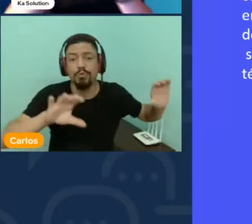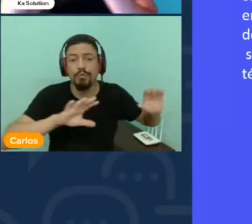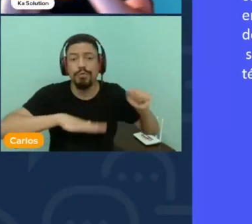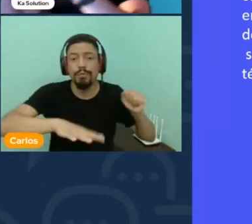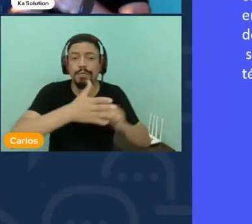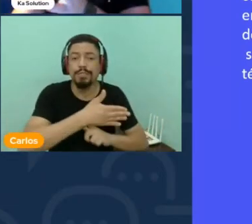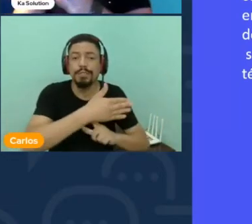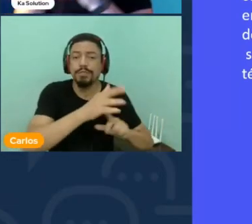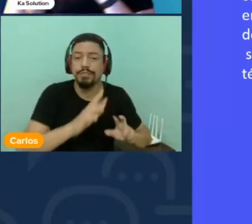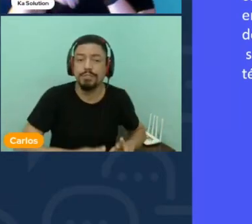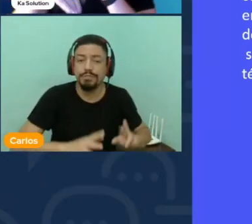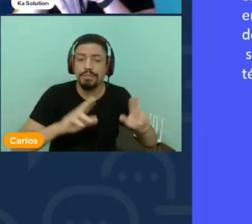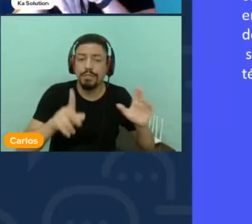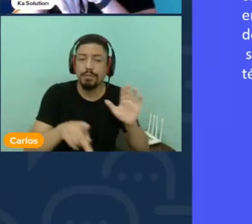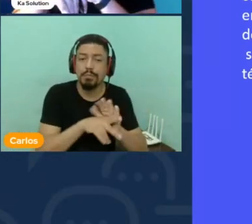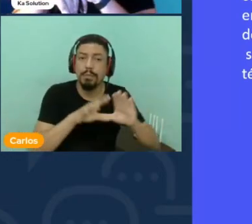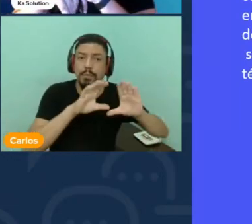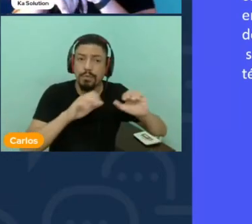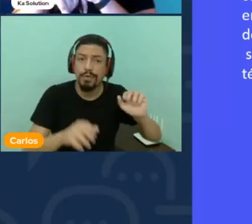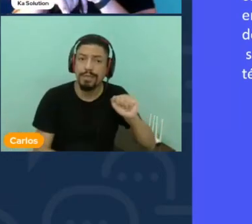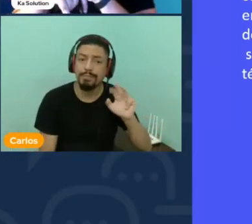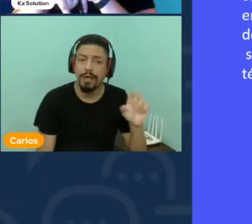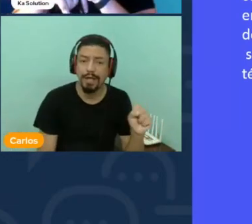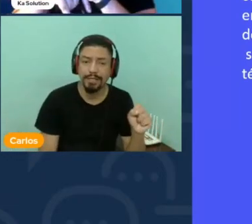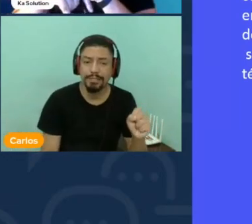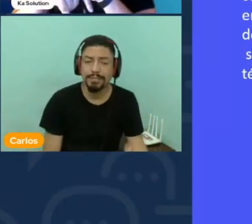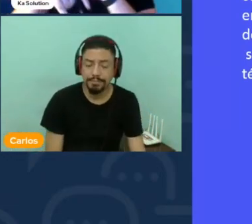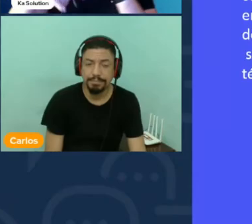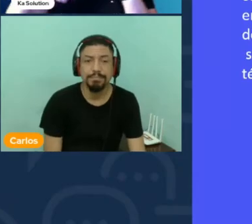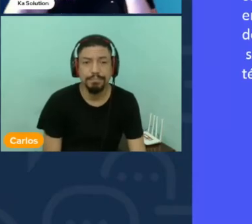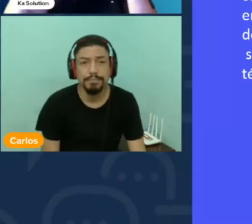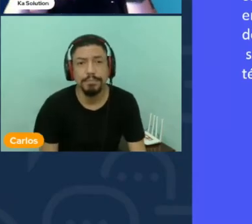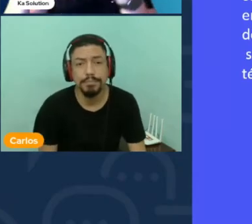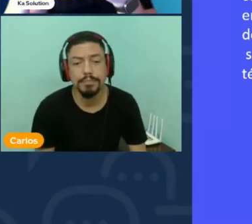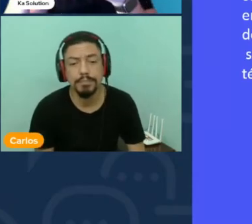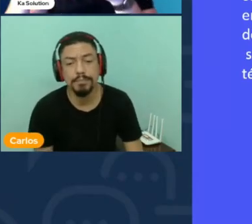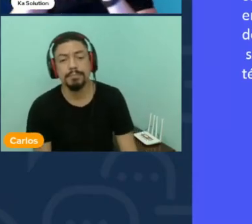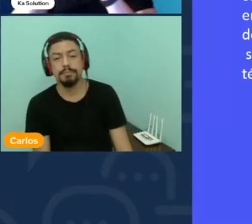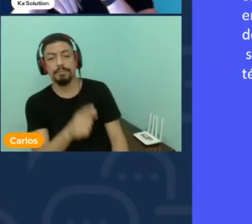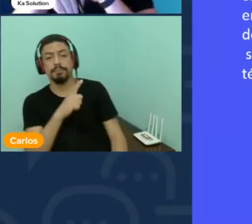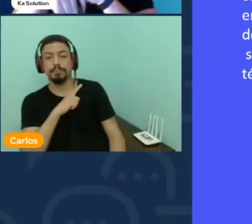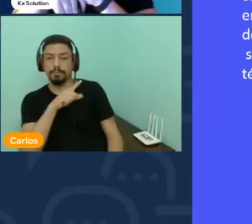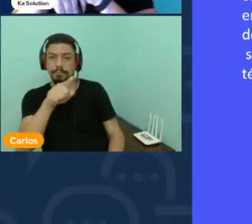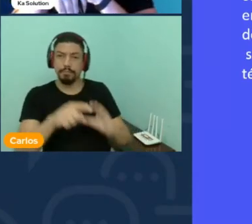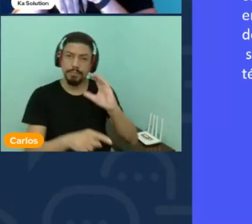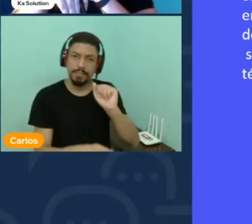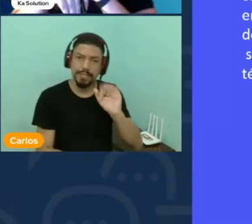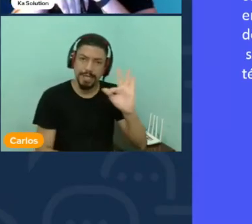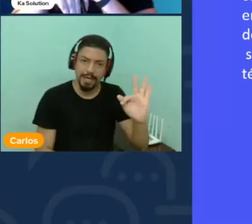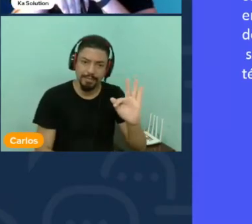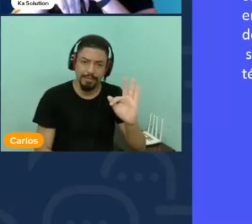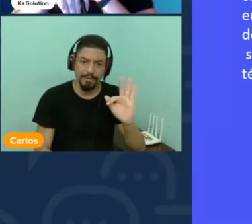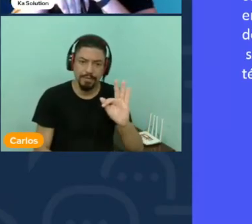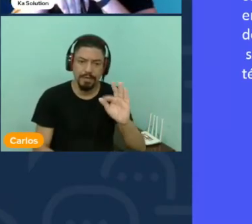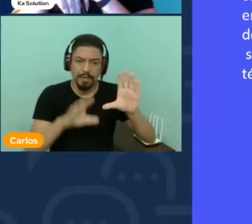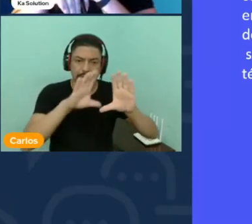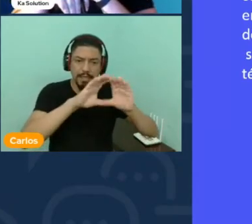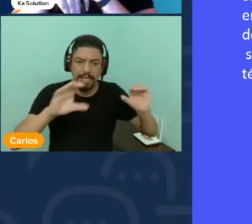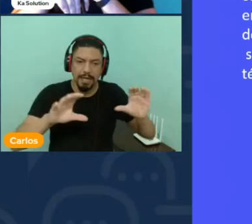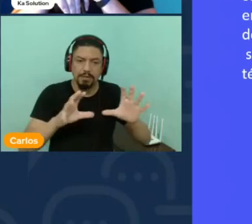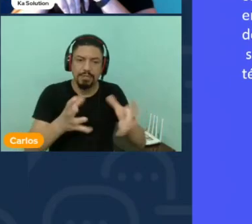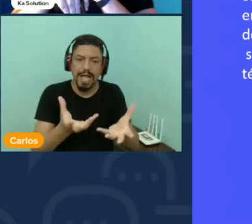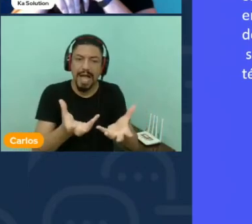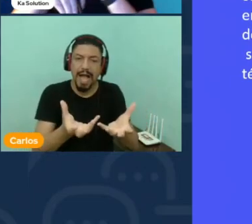tecnologia que está na nuvem da AWS. Então, ela tem o CAF, o Cloud Adaptation